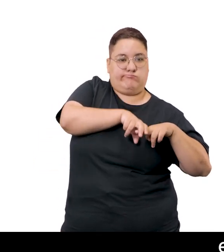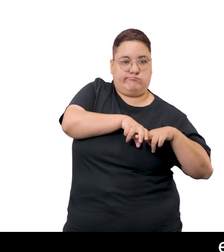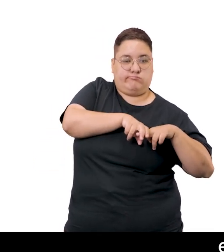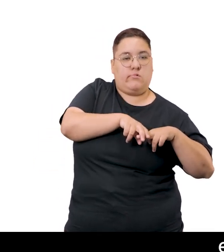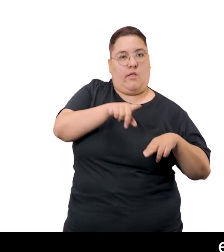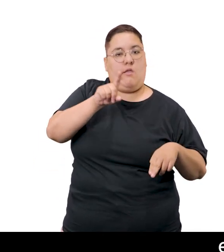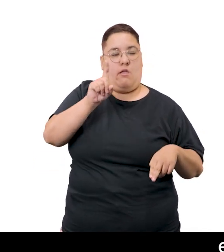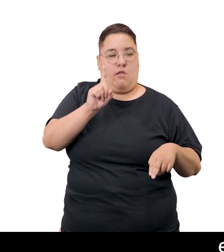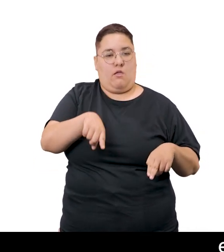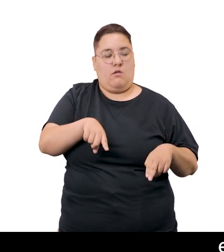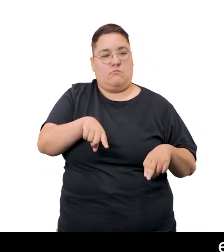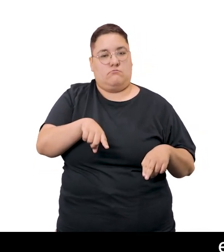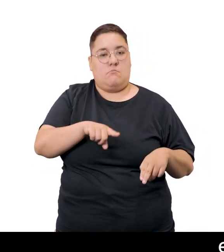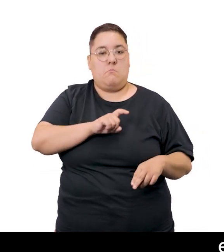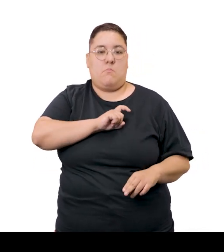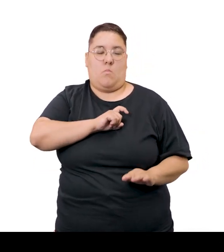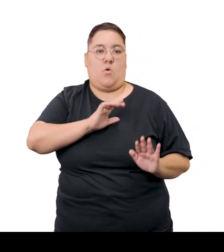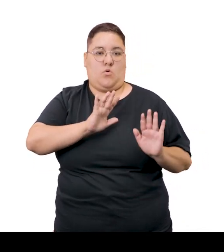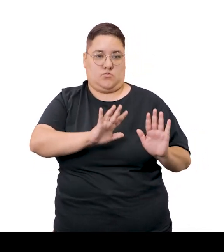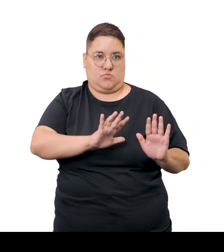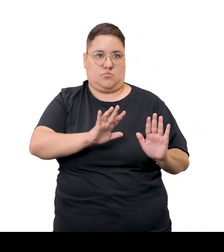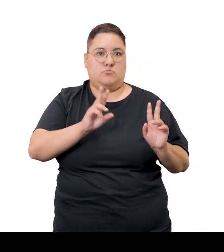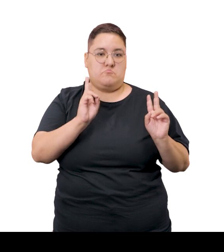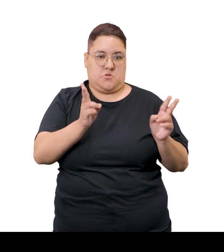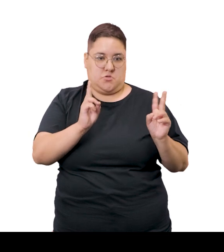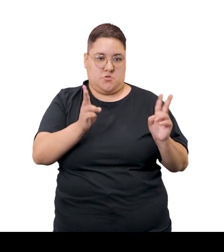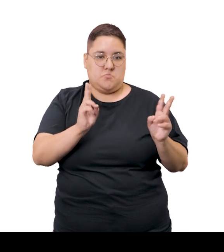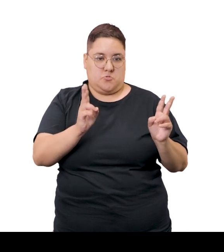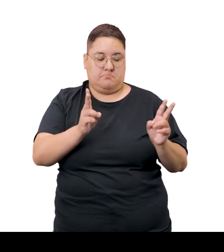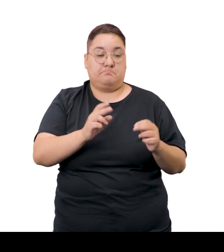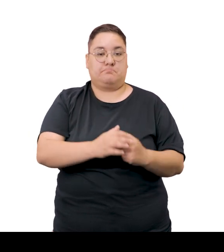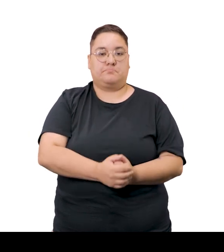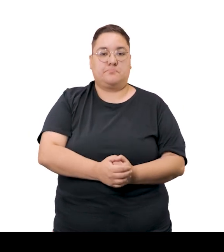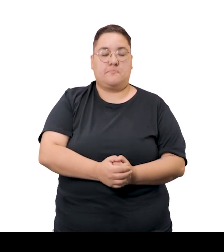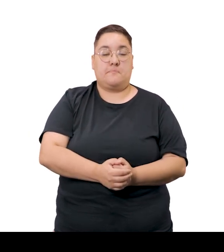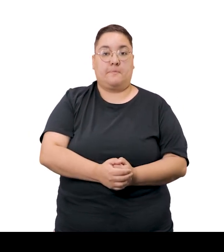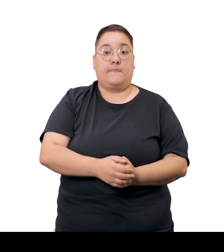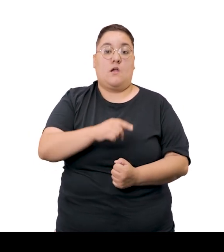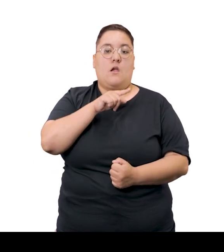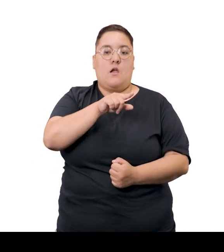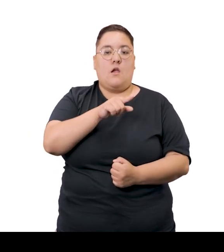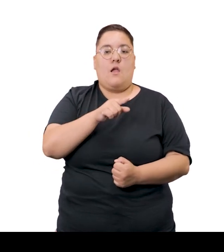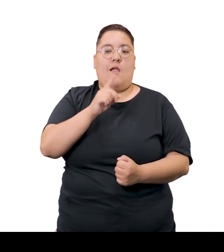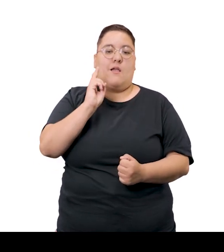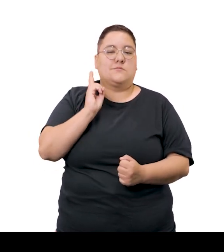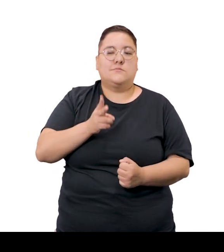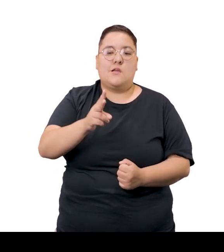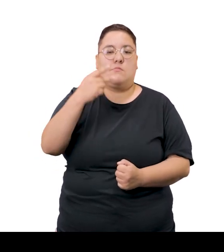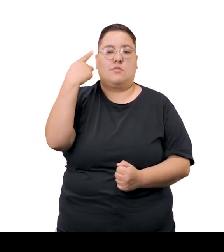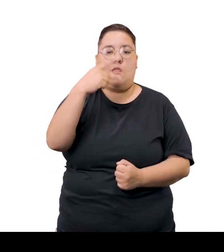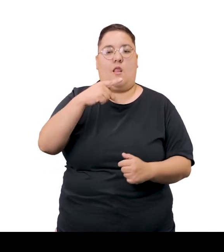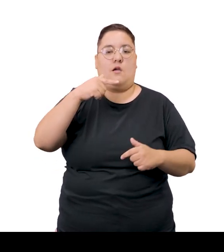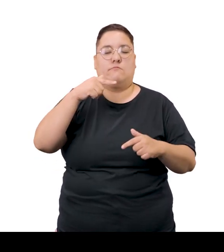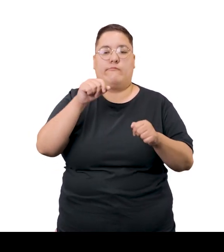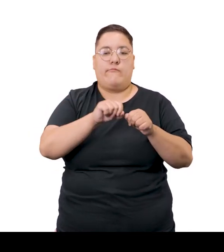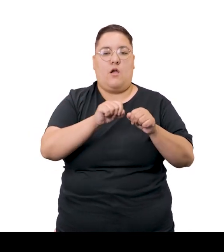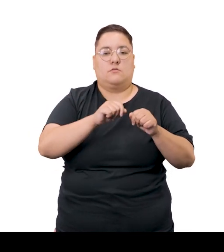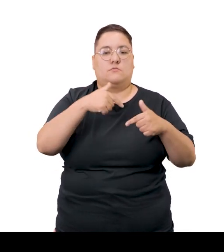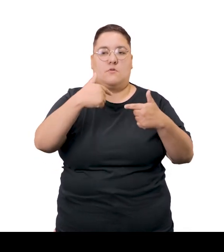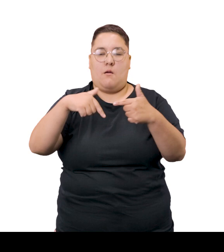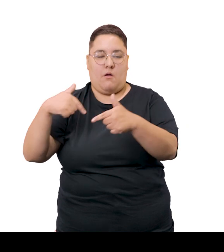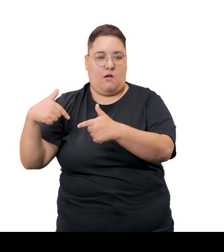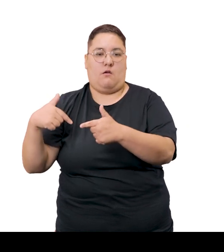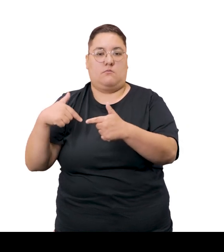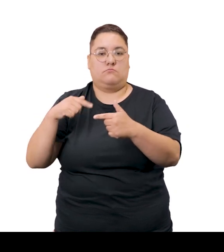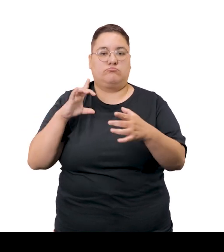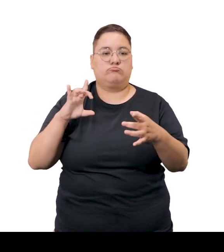se repetem propositalmente. Este mobiliário é recorrente nos trabalhos de Opie, conectando diferentes